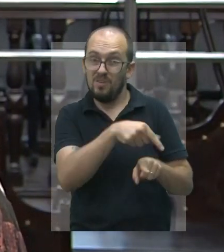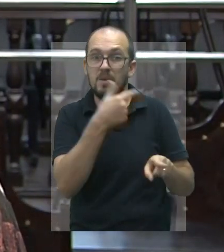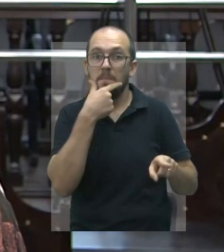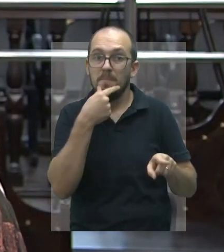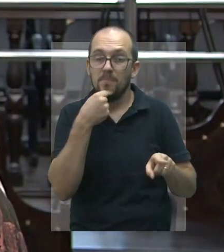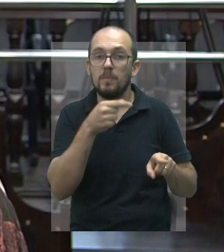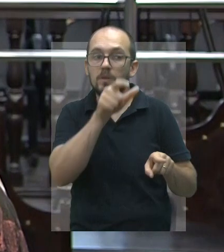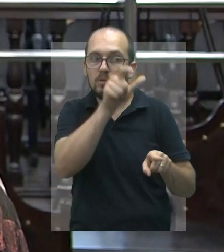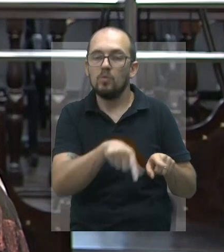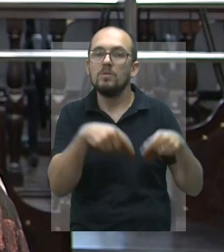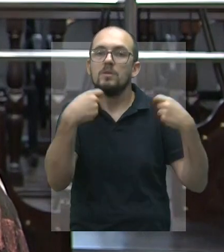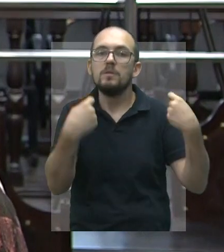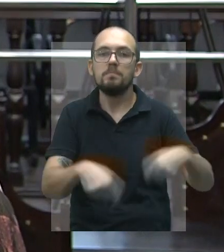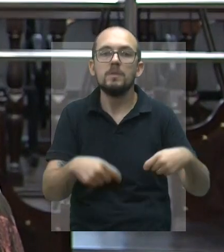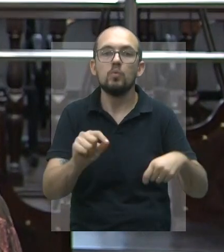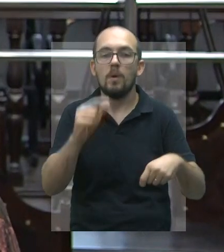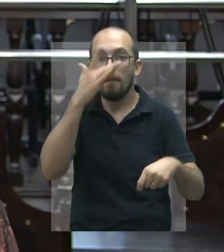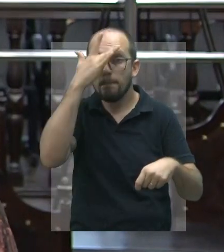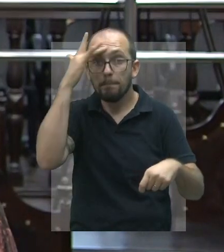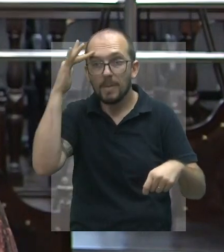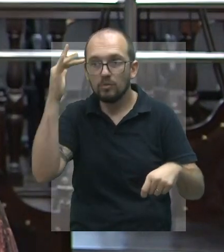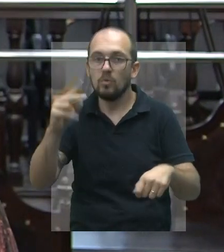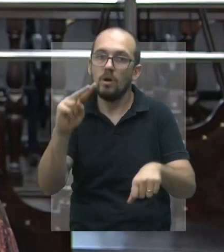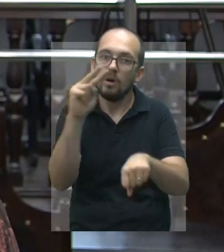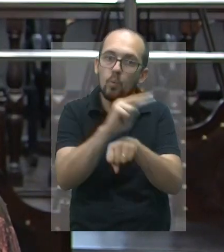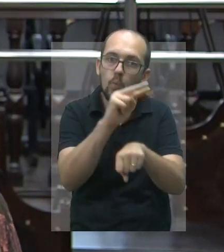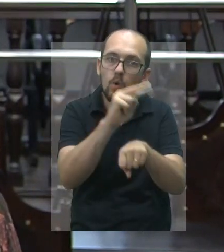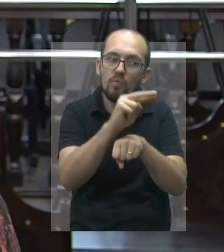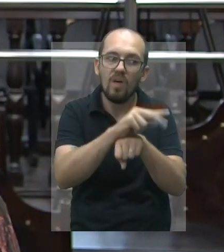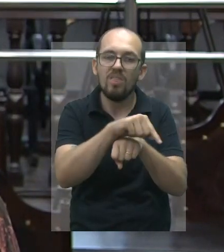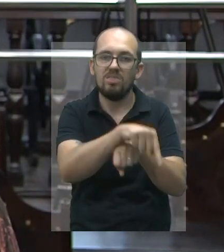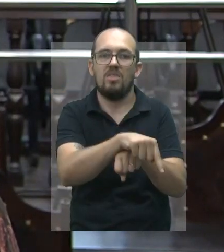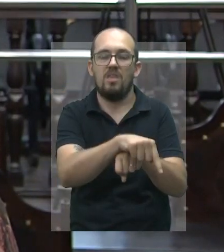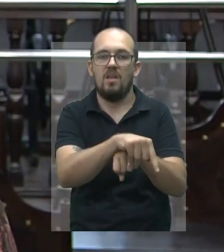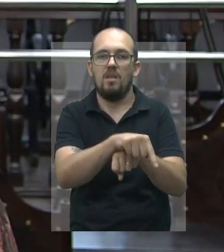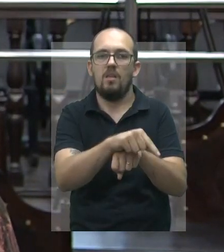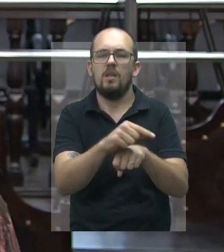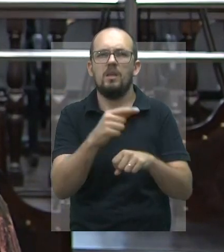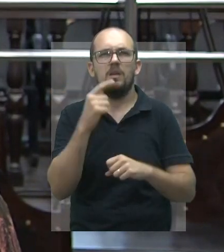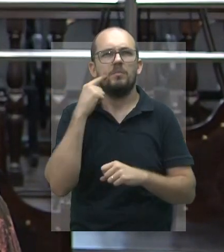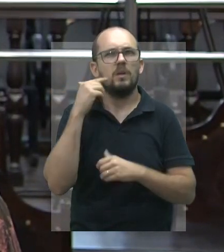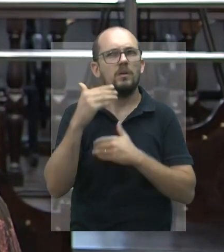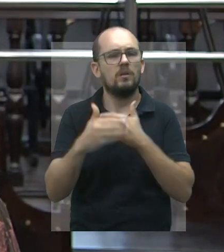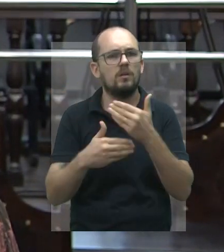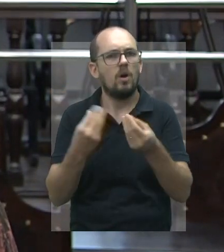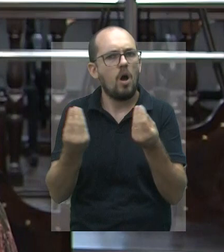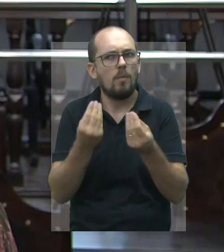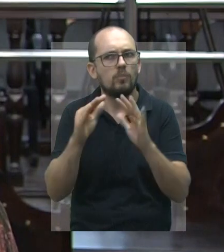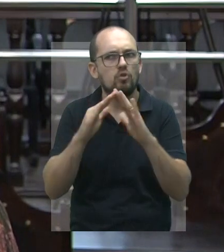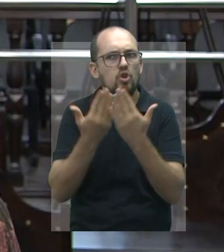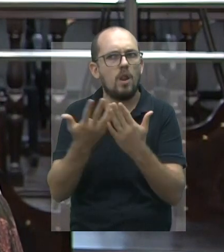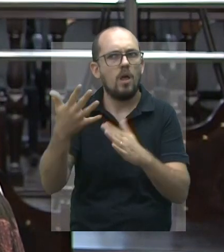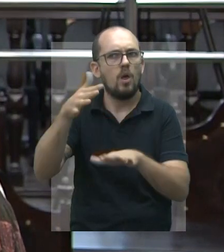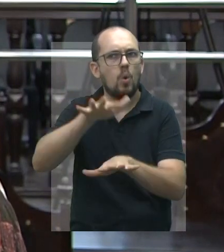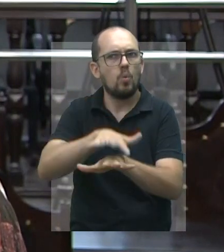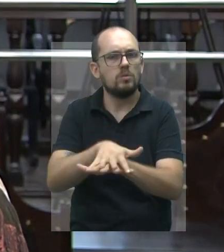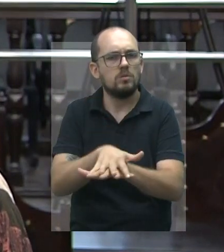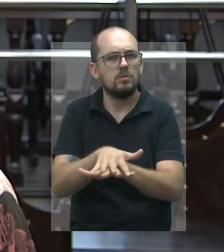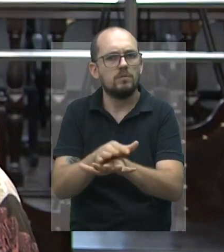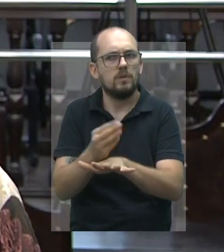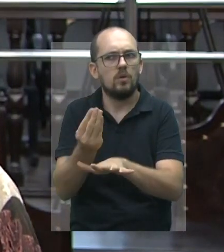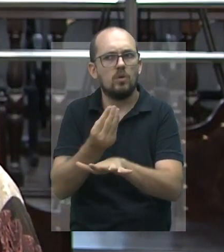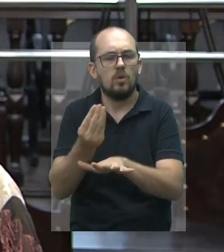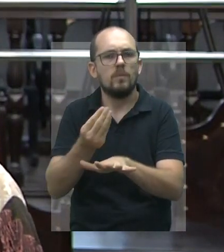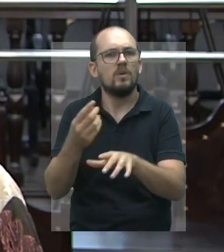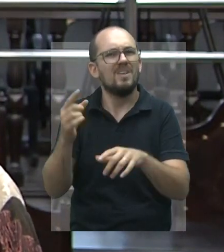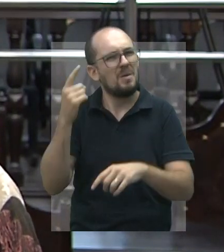de uma pessoa que pudesse cuidar das necessidades dele. Mas quando a gente tem uma escola que é inclusiva, a gente